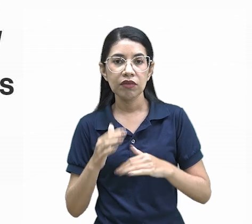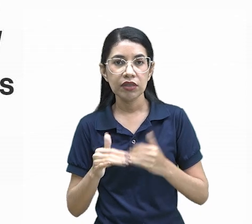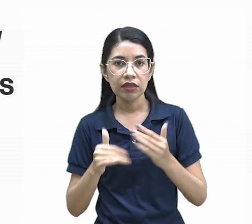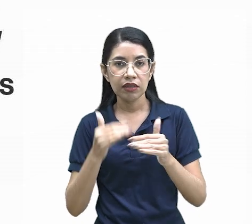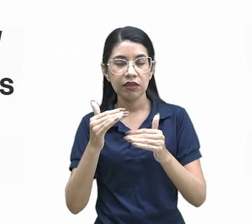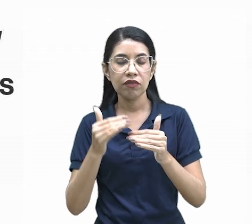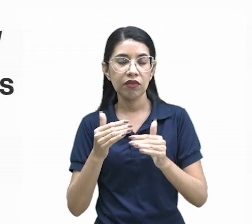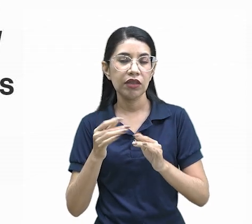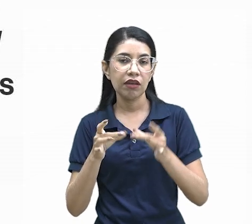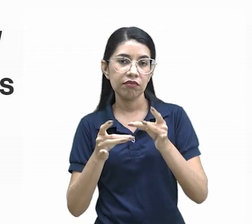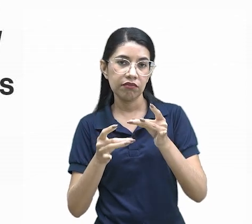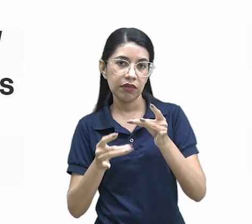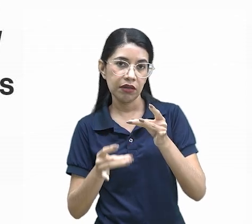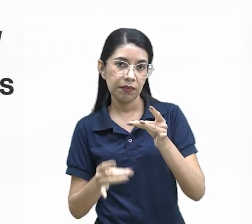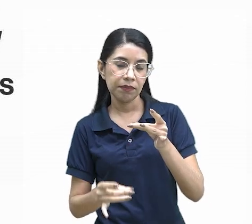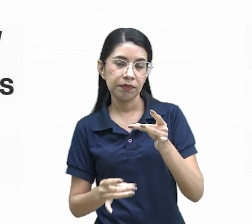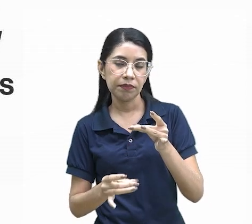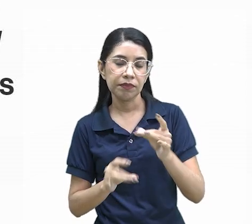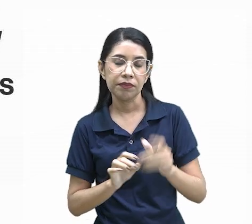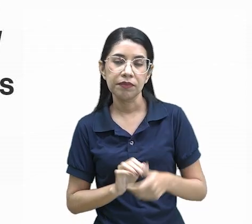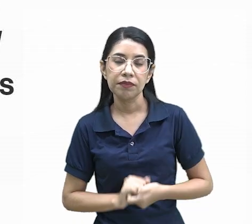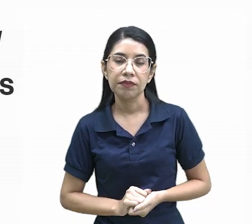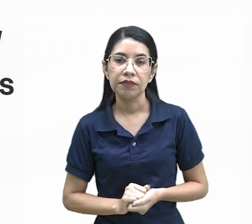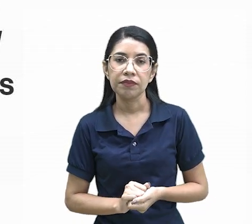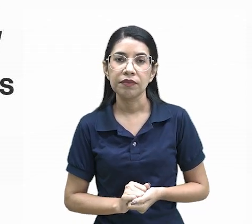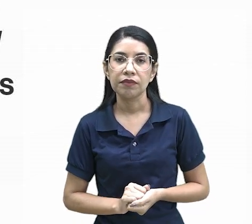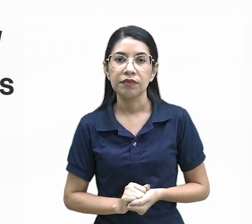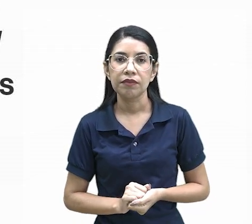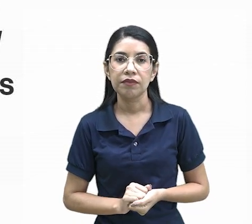isso no desenvolvimento, né, o que ela